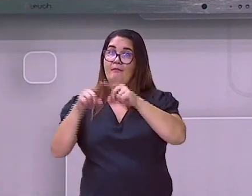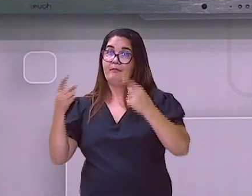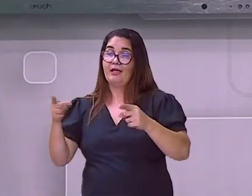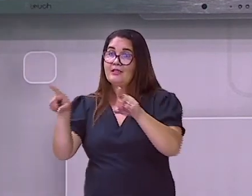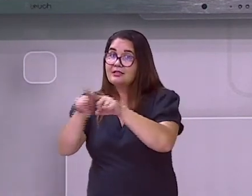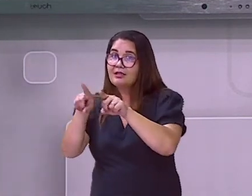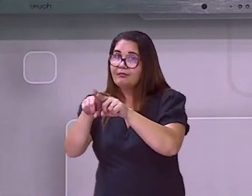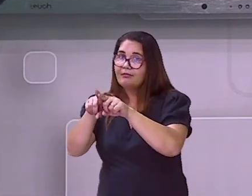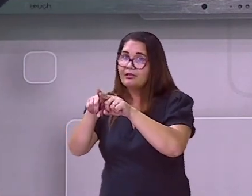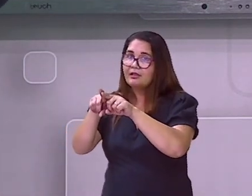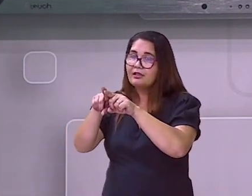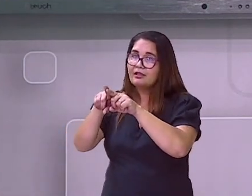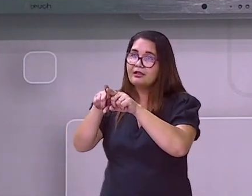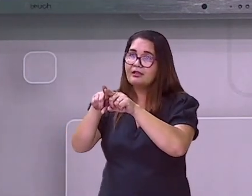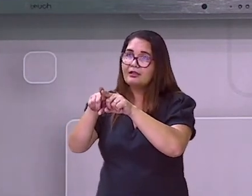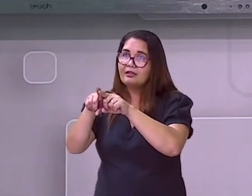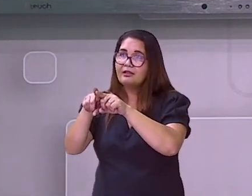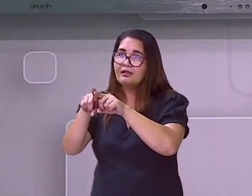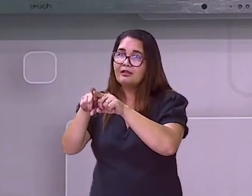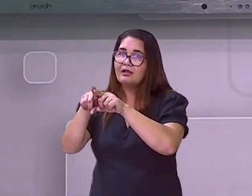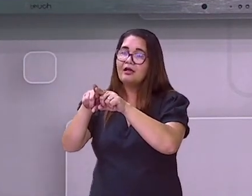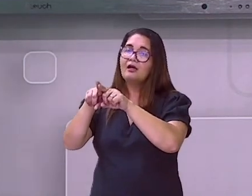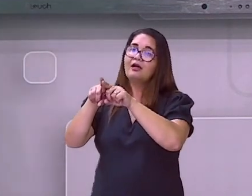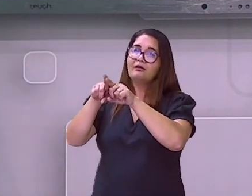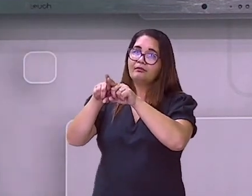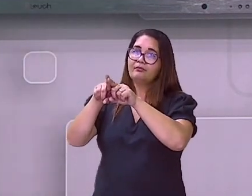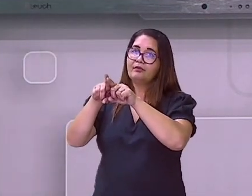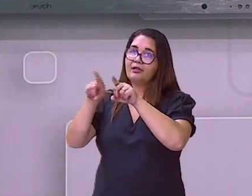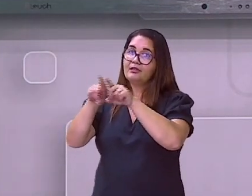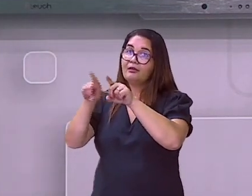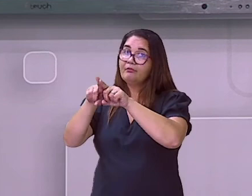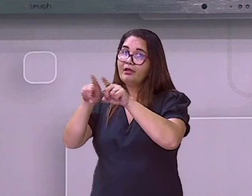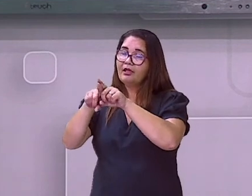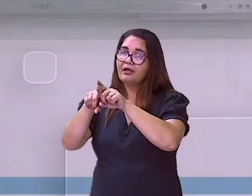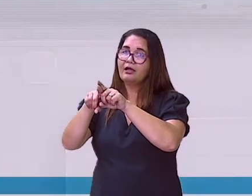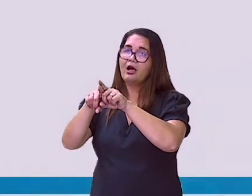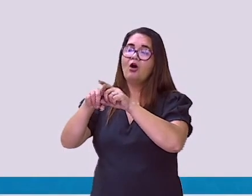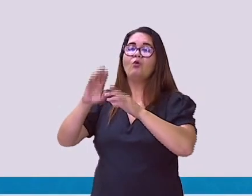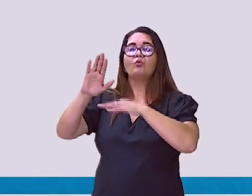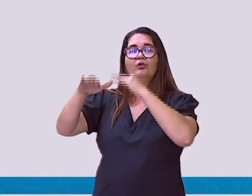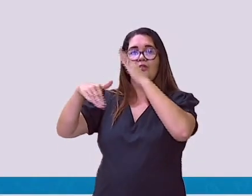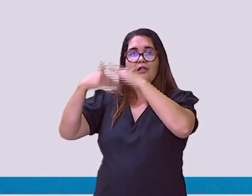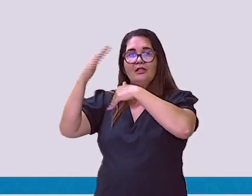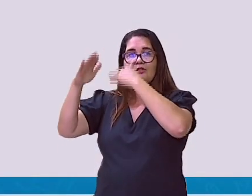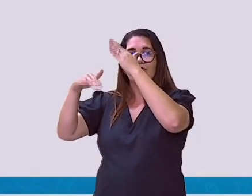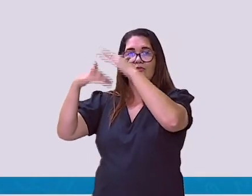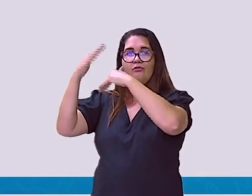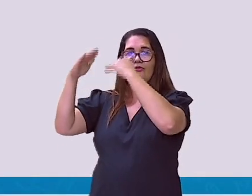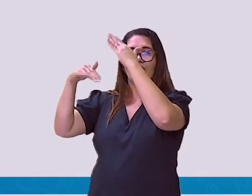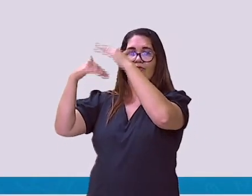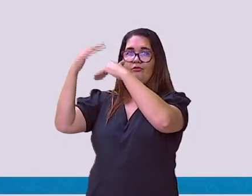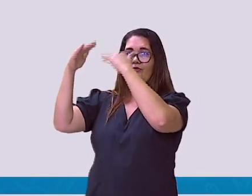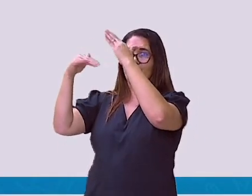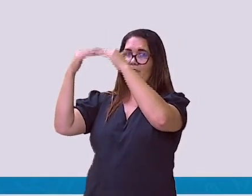aqui, tá? A palavrinha, opa, perdão, a palavrinha aqui é séria.